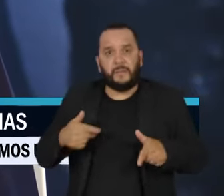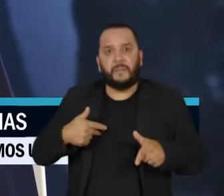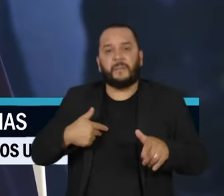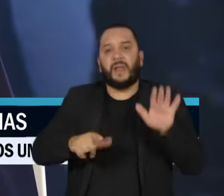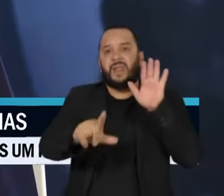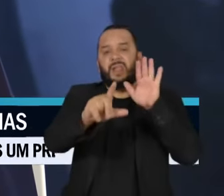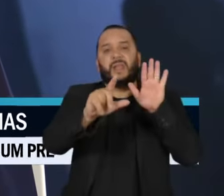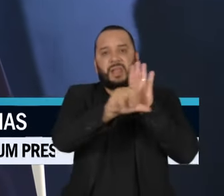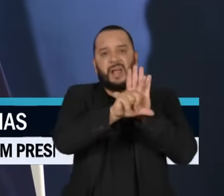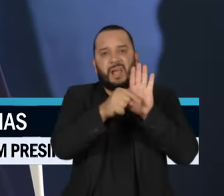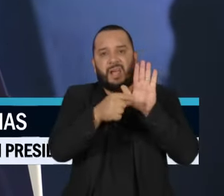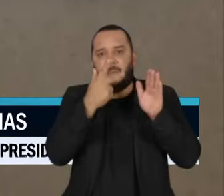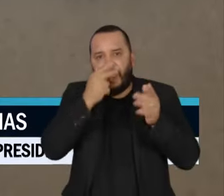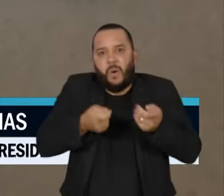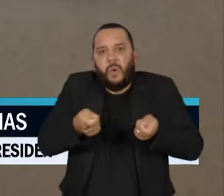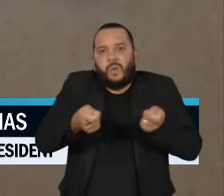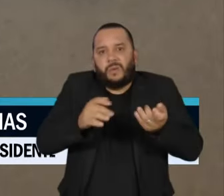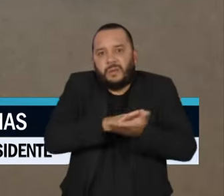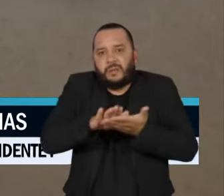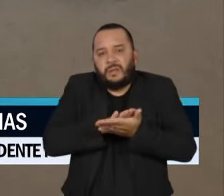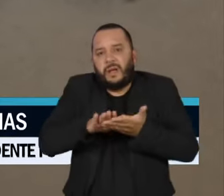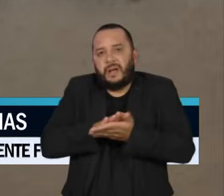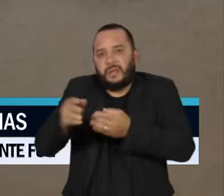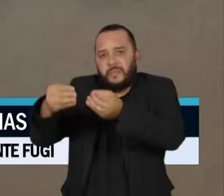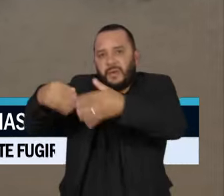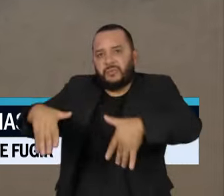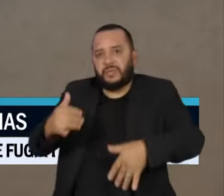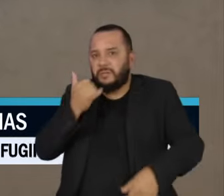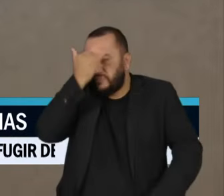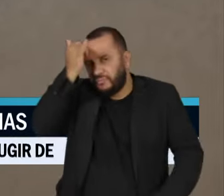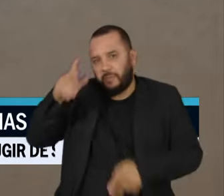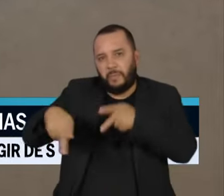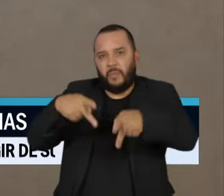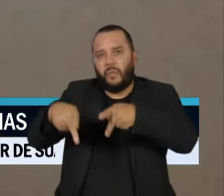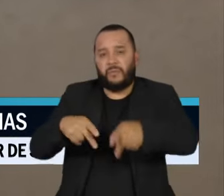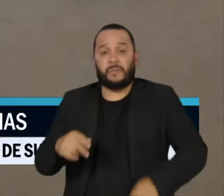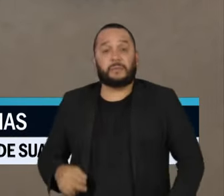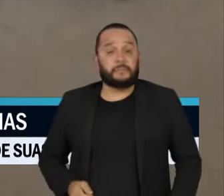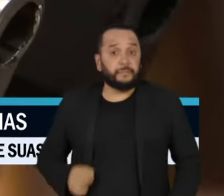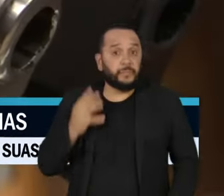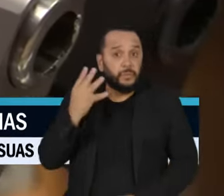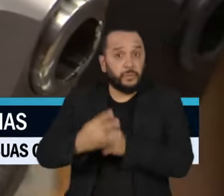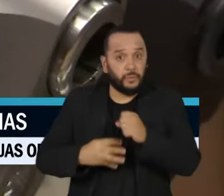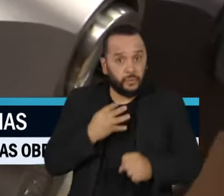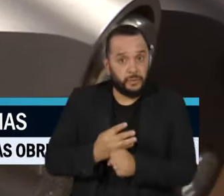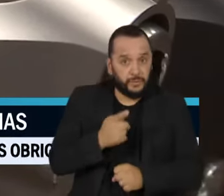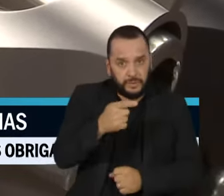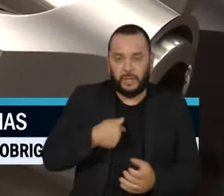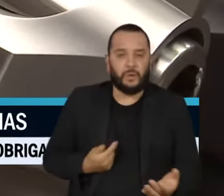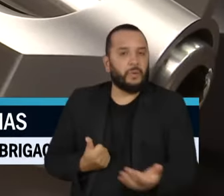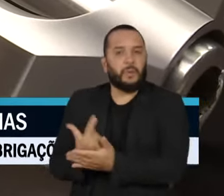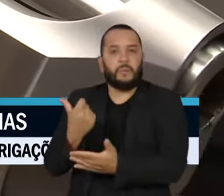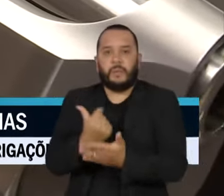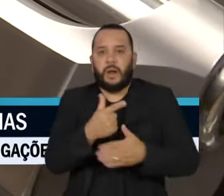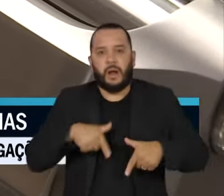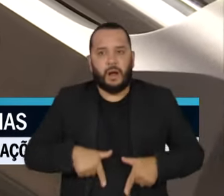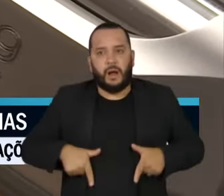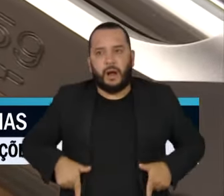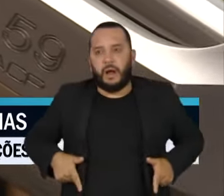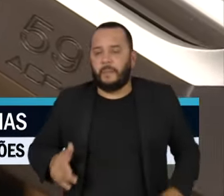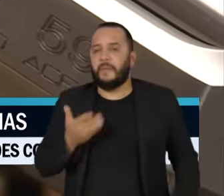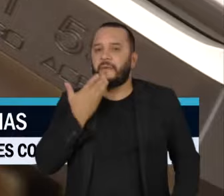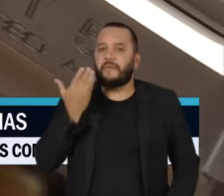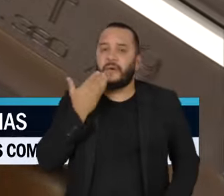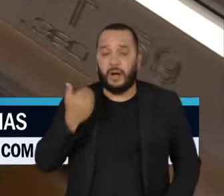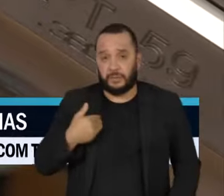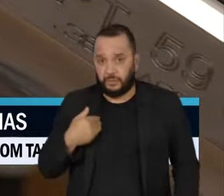a segurança da população. Nos últimos 4 anos, o acesso a armas de fogo foi bastante facilitado. Entre o